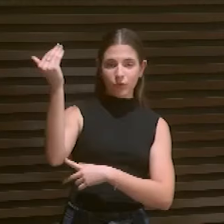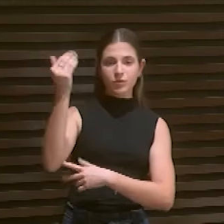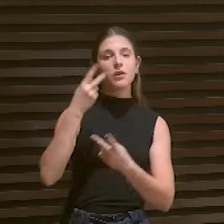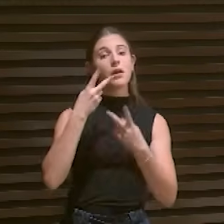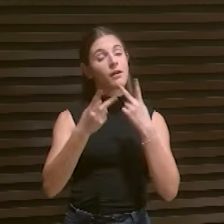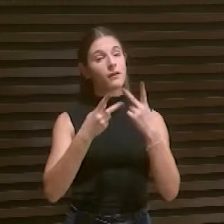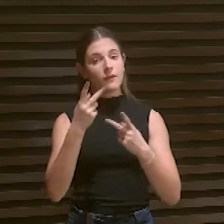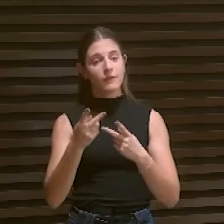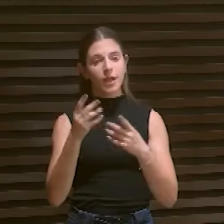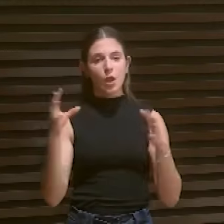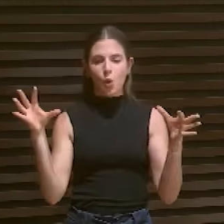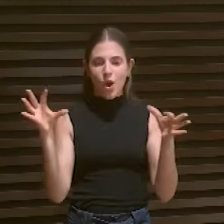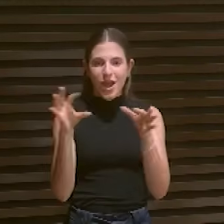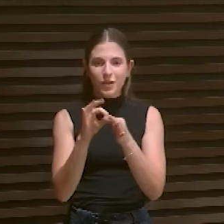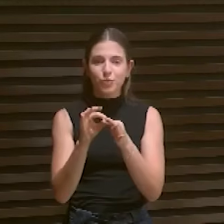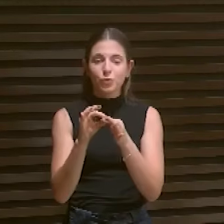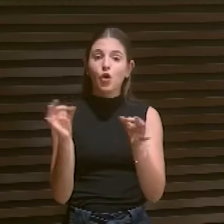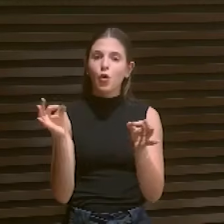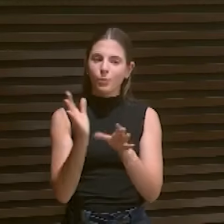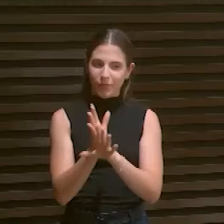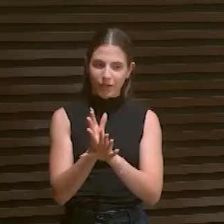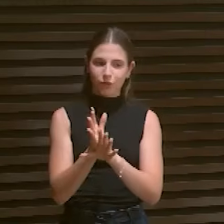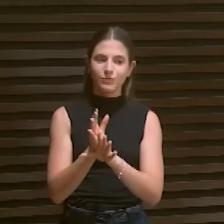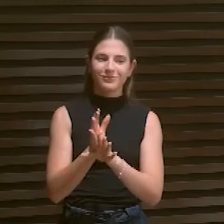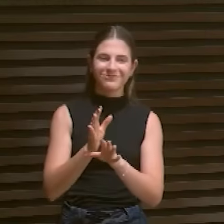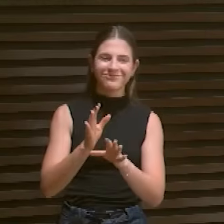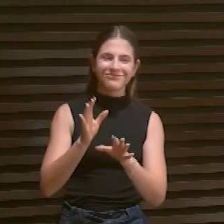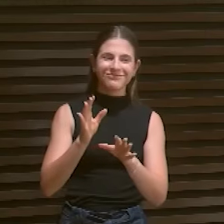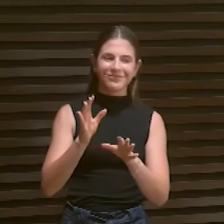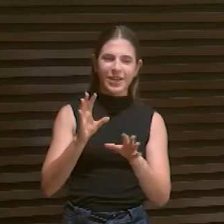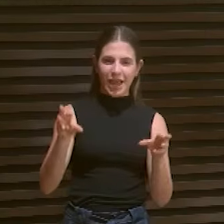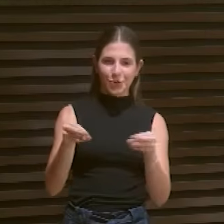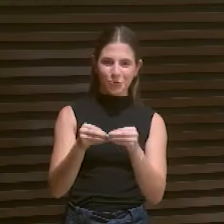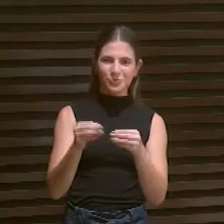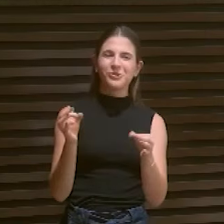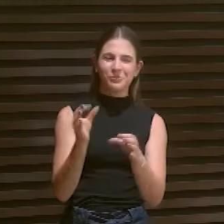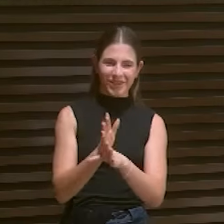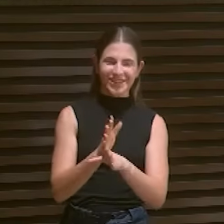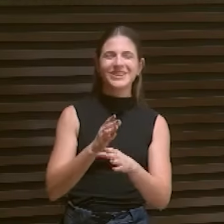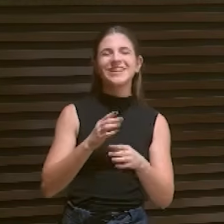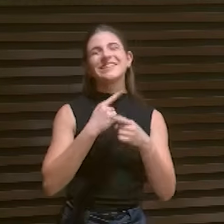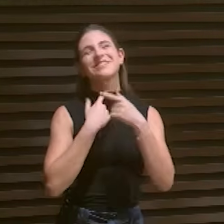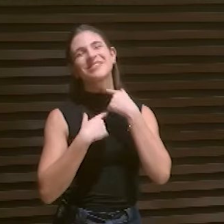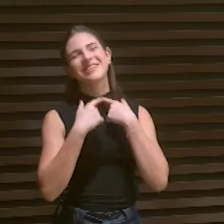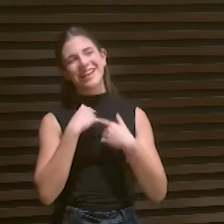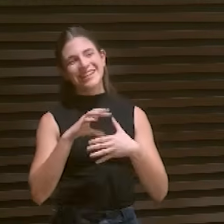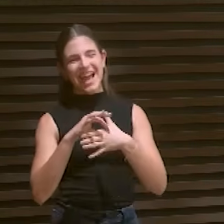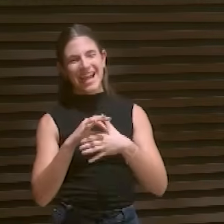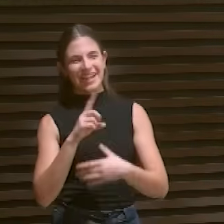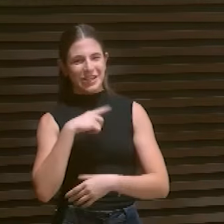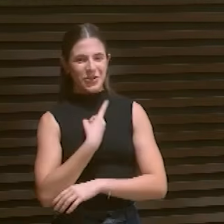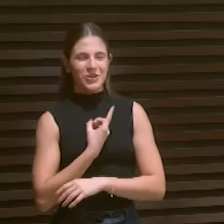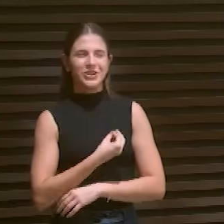mais completo, uma pista do que seja essa concupiscência da carne nas nossas vidas. E